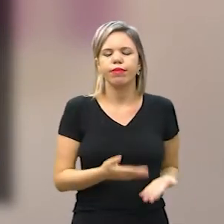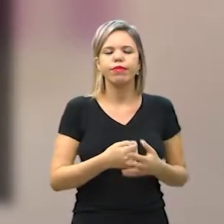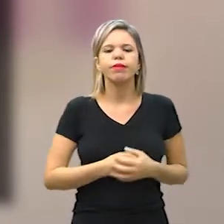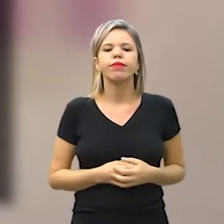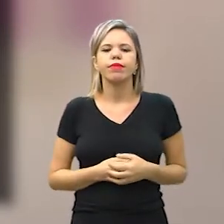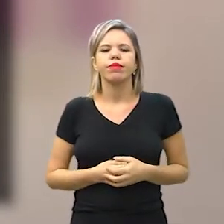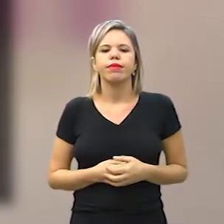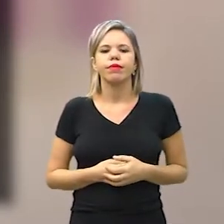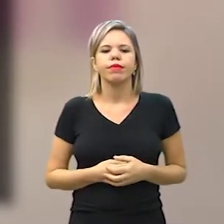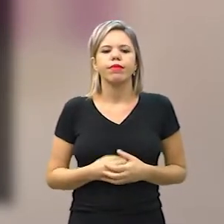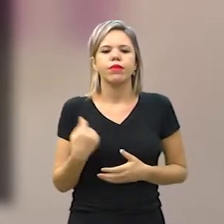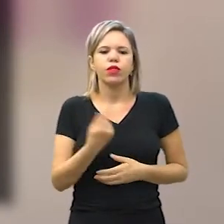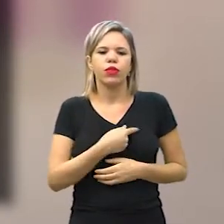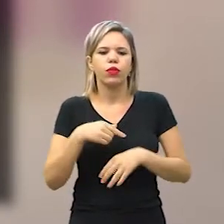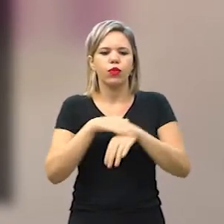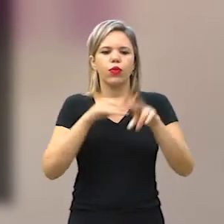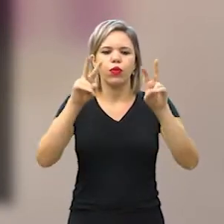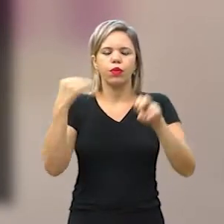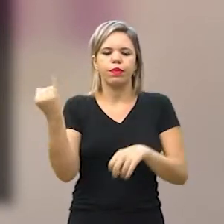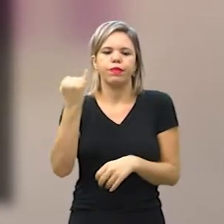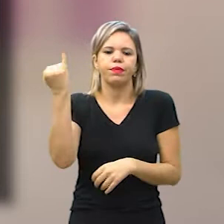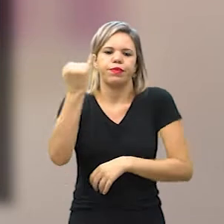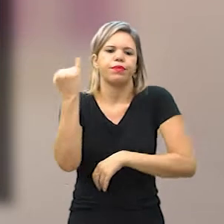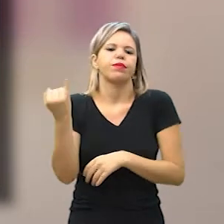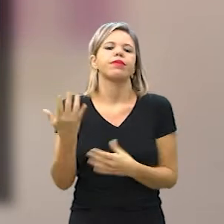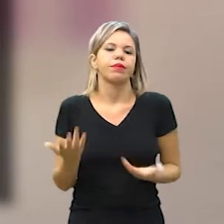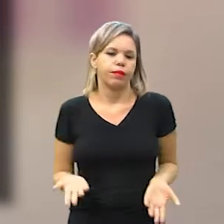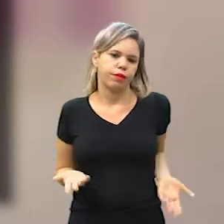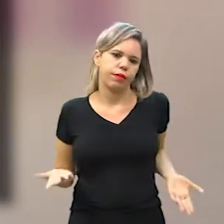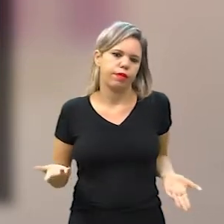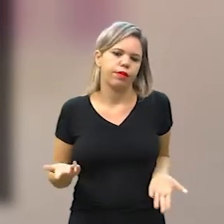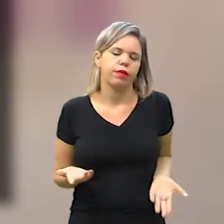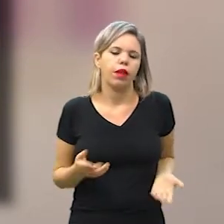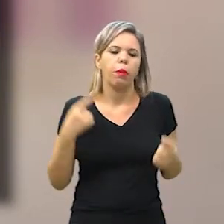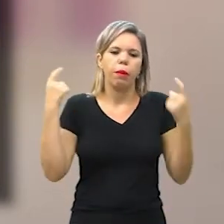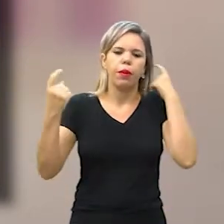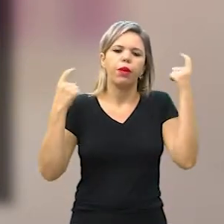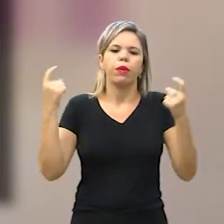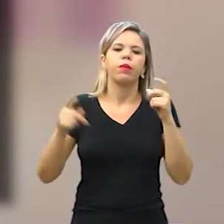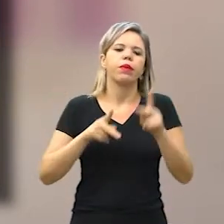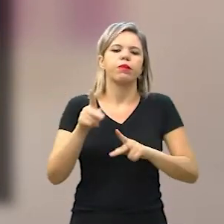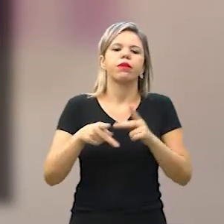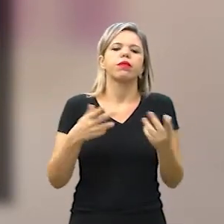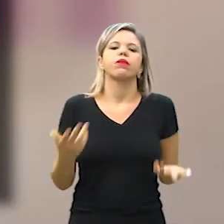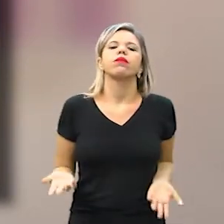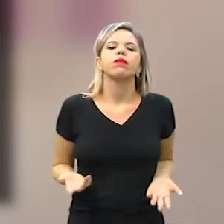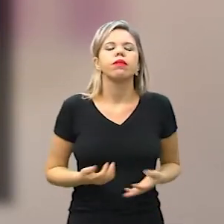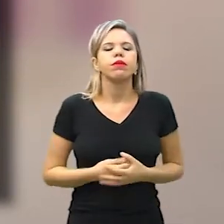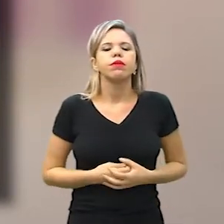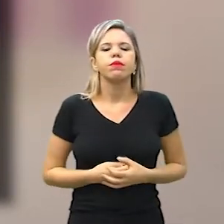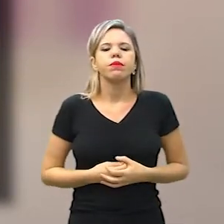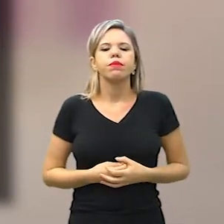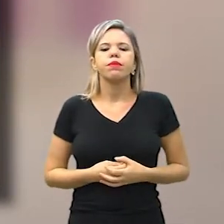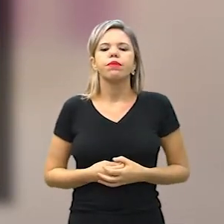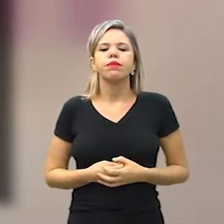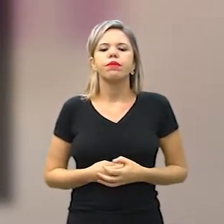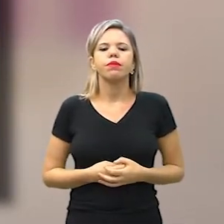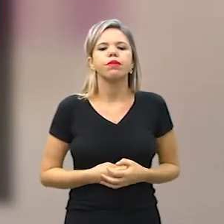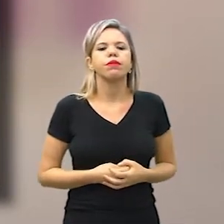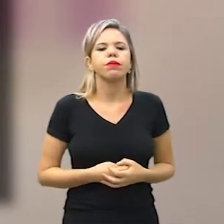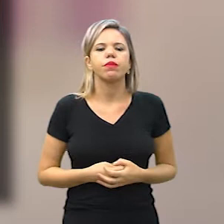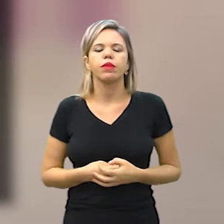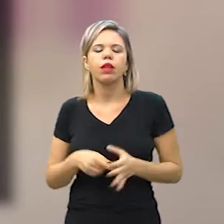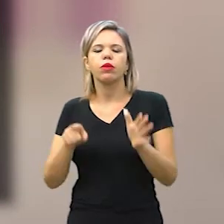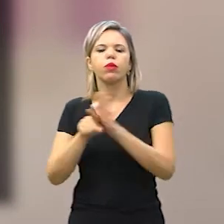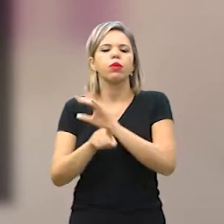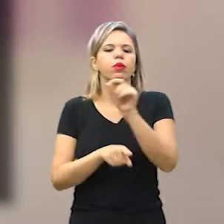convite para podermos falar de um tema tão relevante e importante que preocupa muitas pessoas. E em